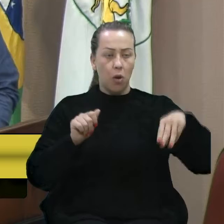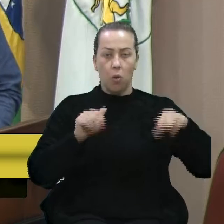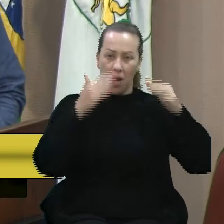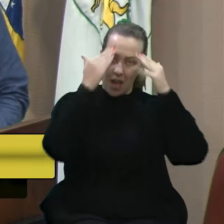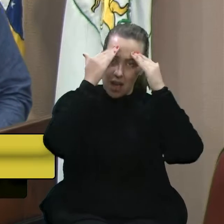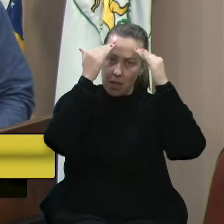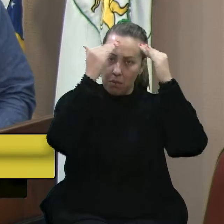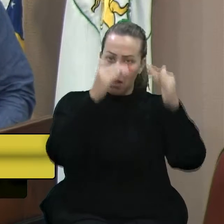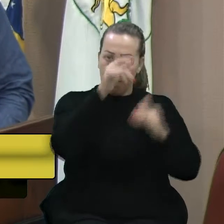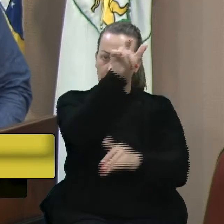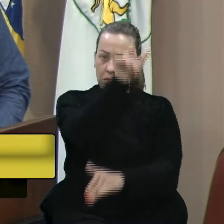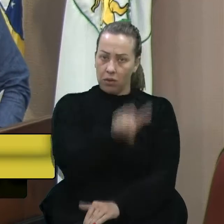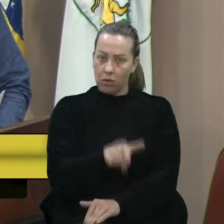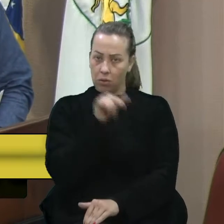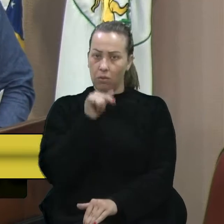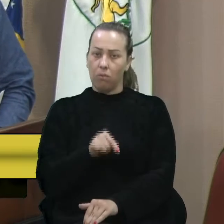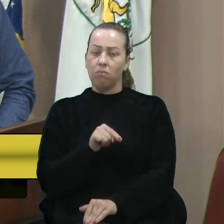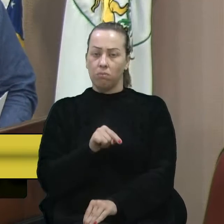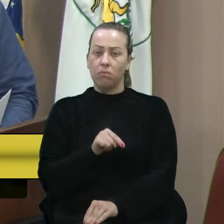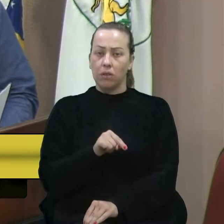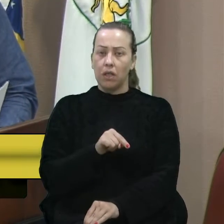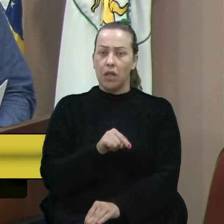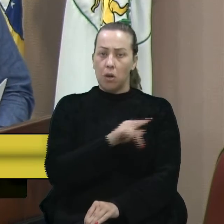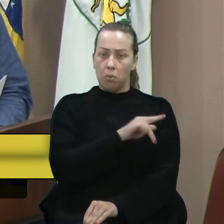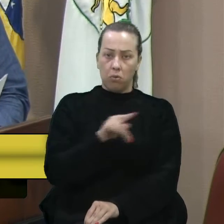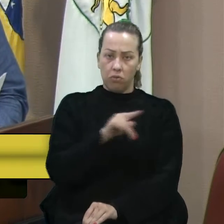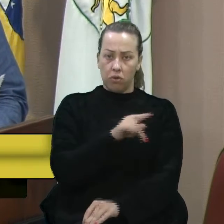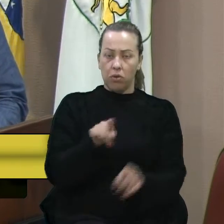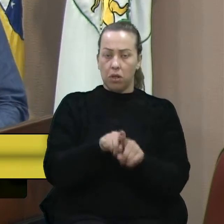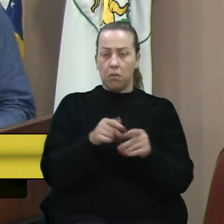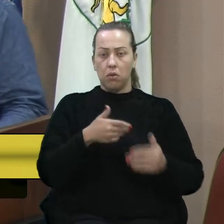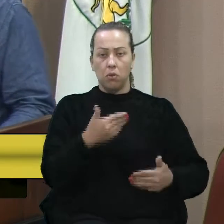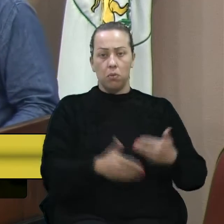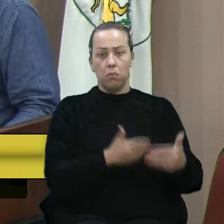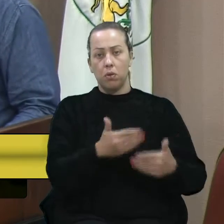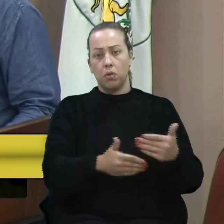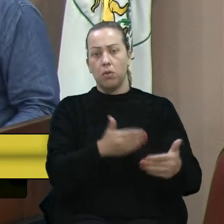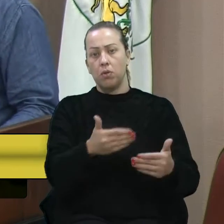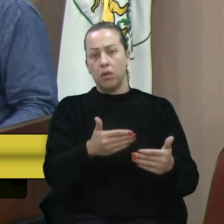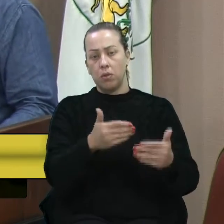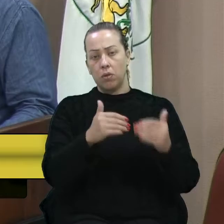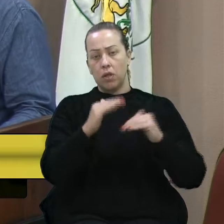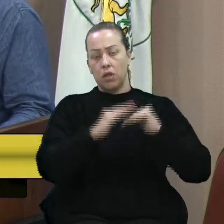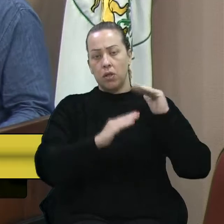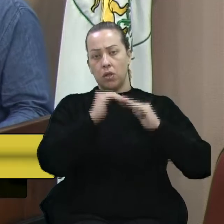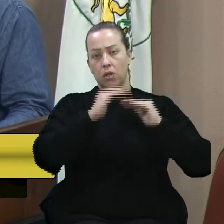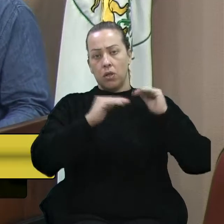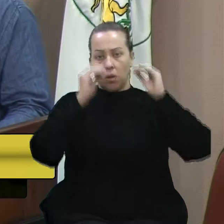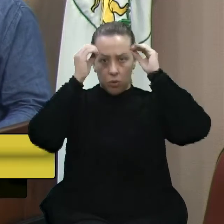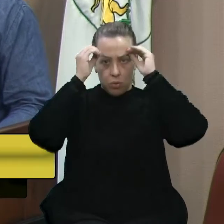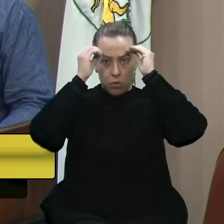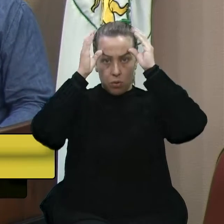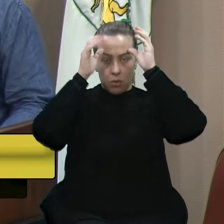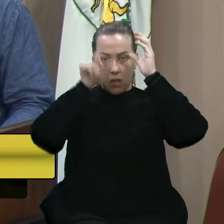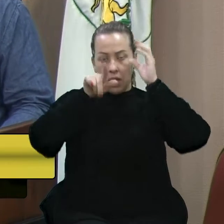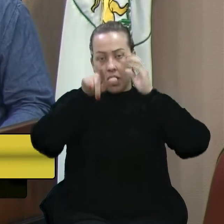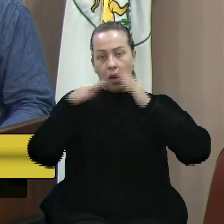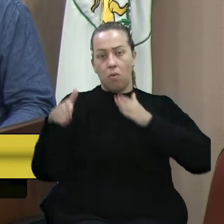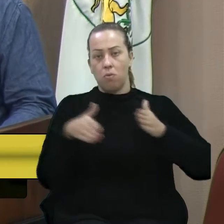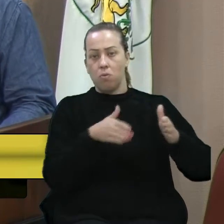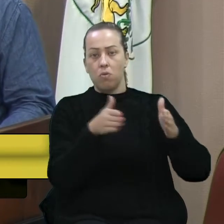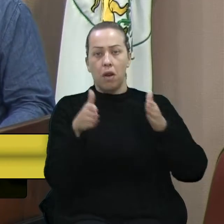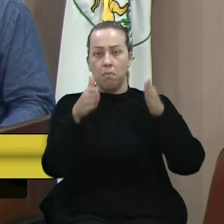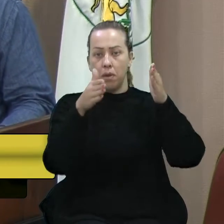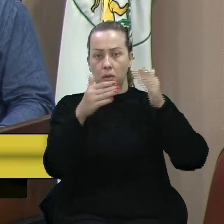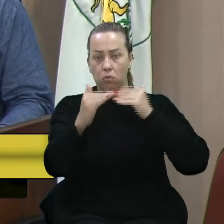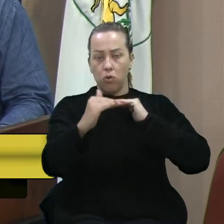o sujeito, esse sujeito educando, no processo de construção do conhecimento que é horizontal